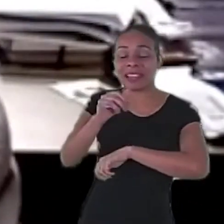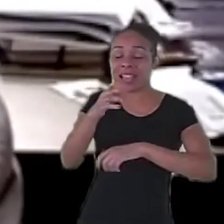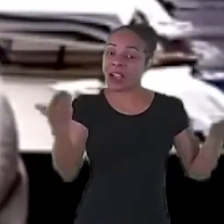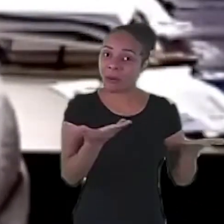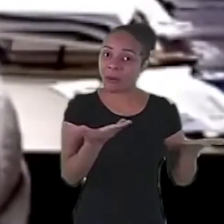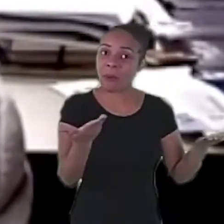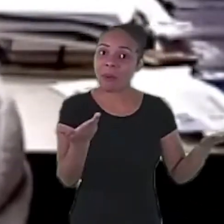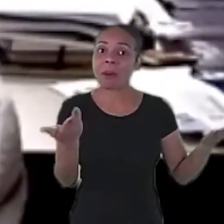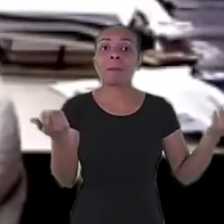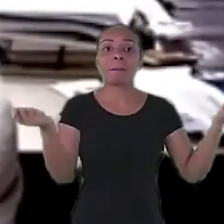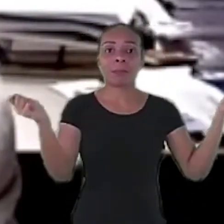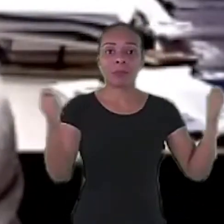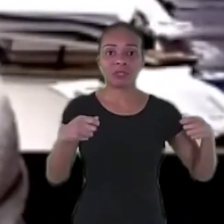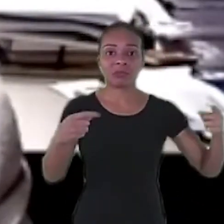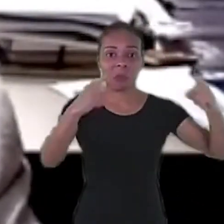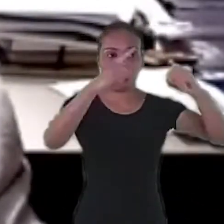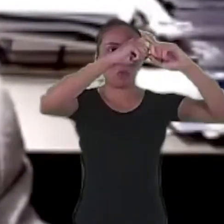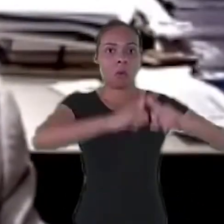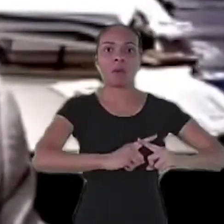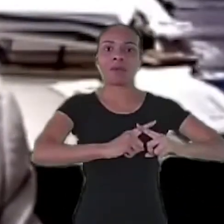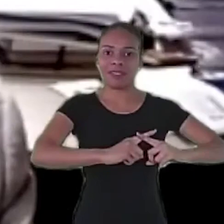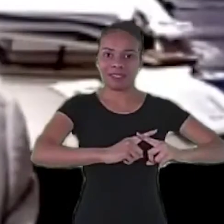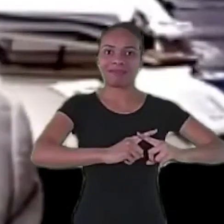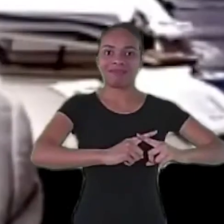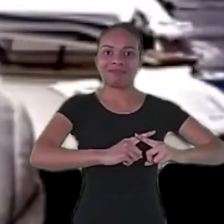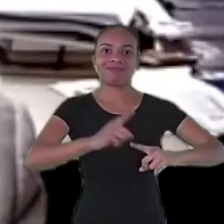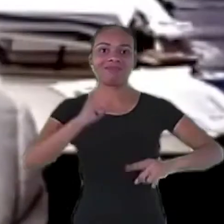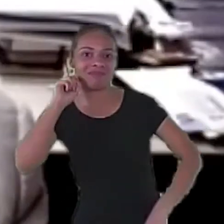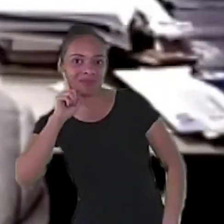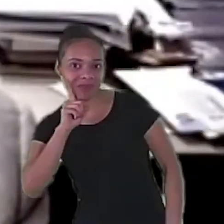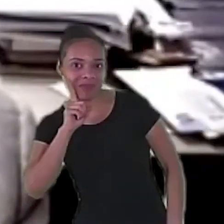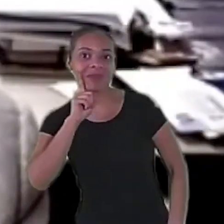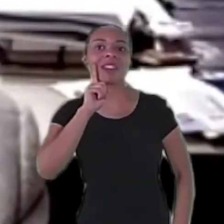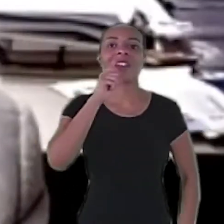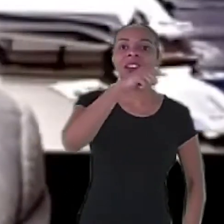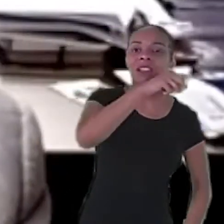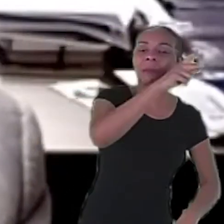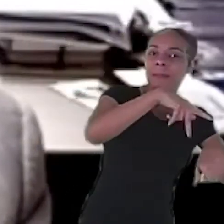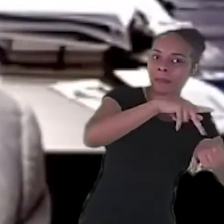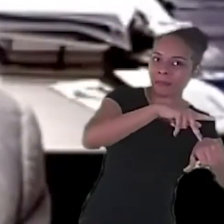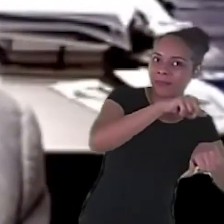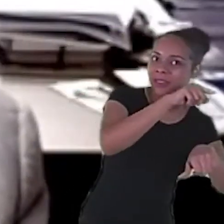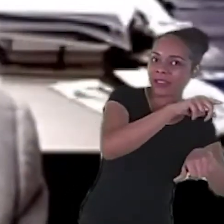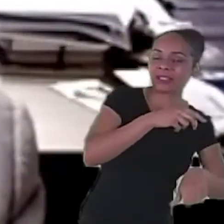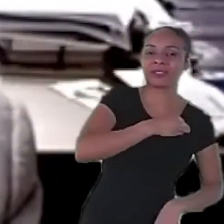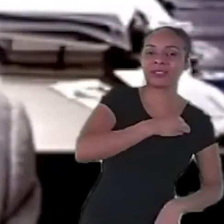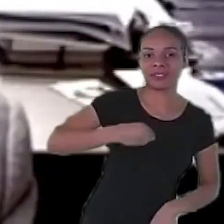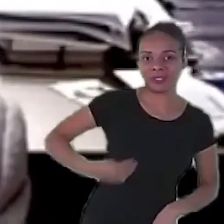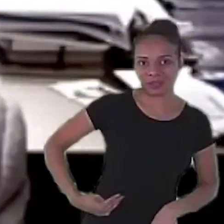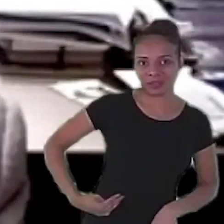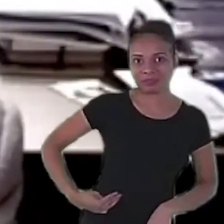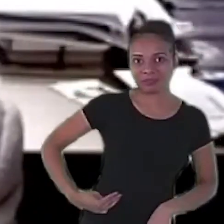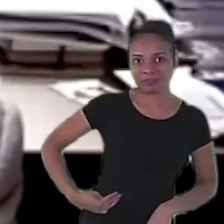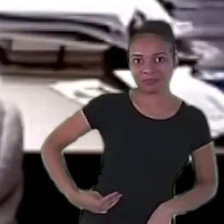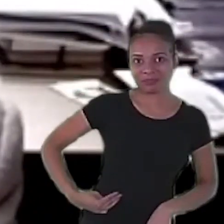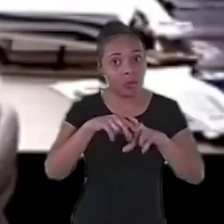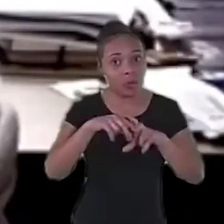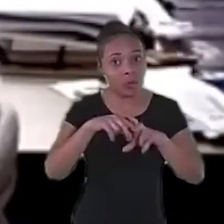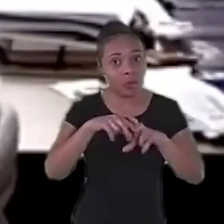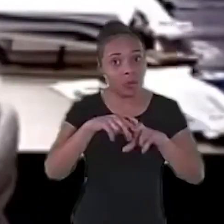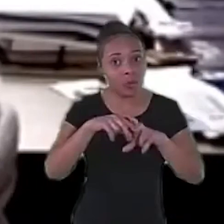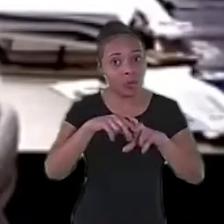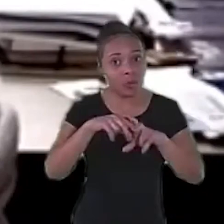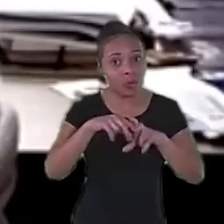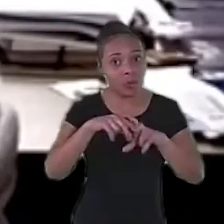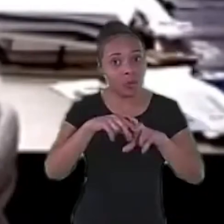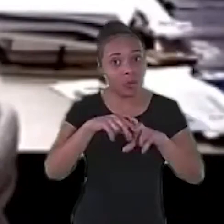aos Estados Unidos. É essa a razão pela qual o Trump queria o grande desafio com os Estados Unidos e agora o Biden, apesar